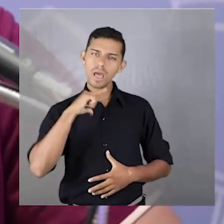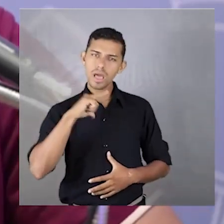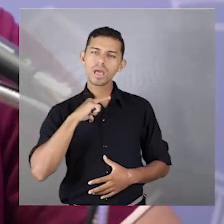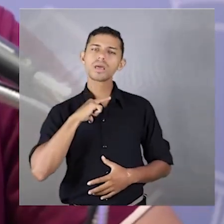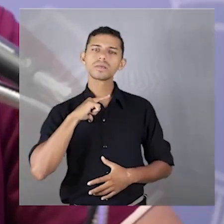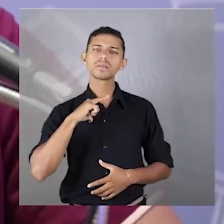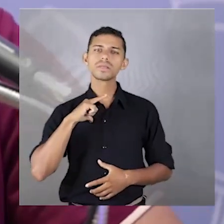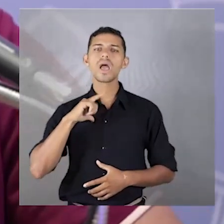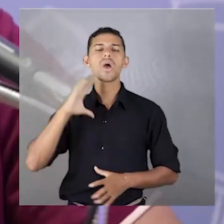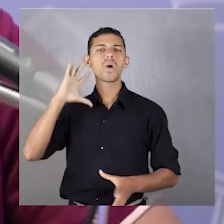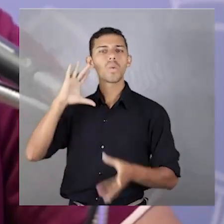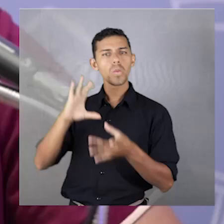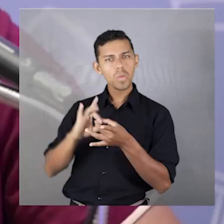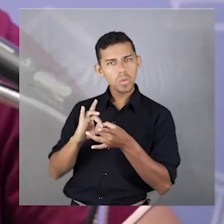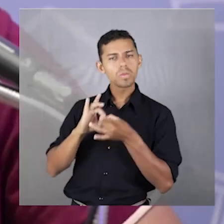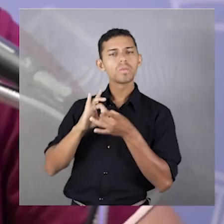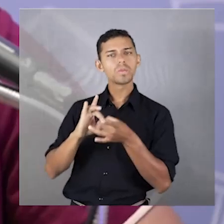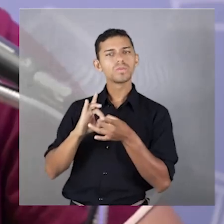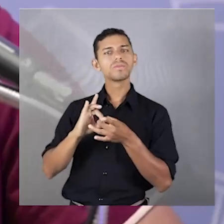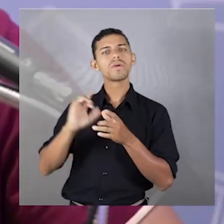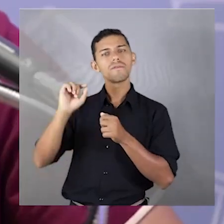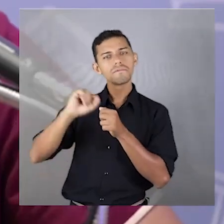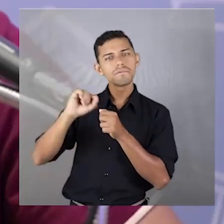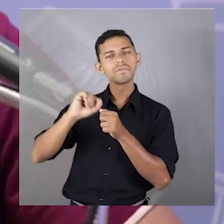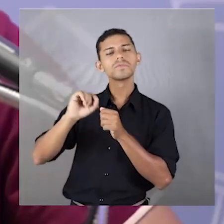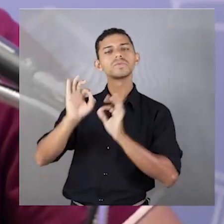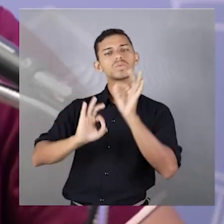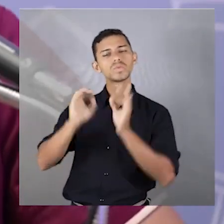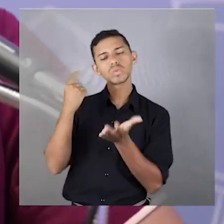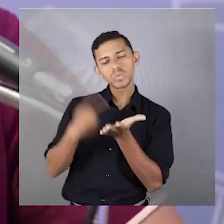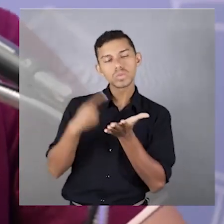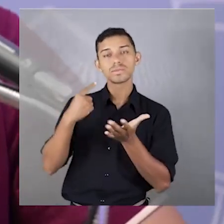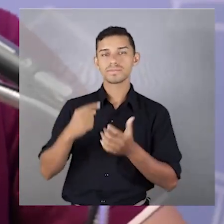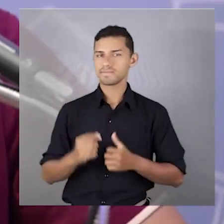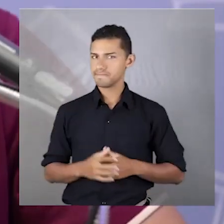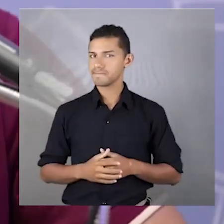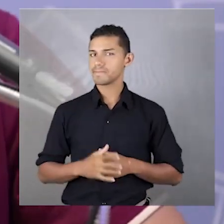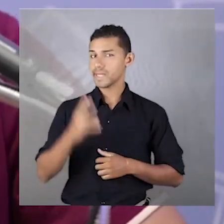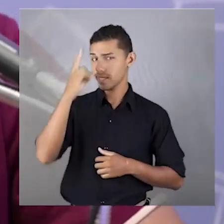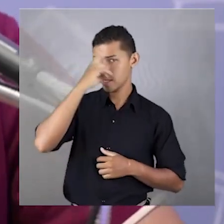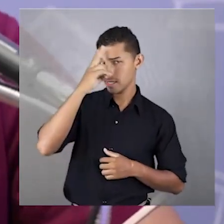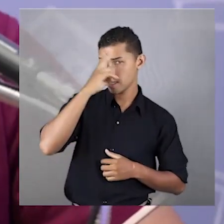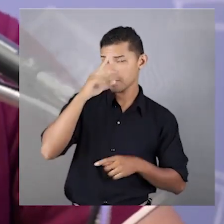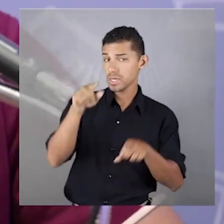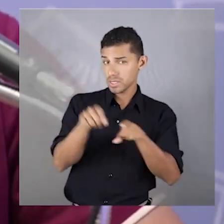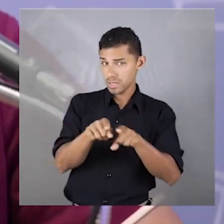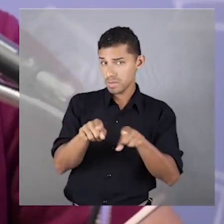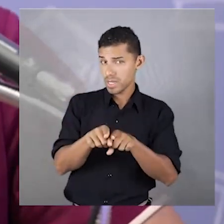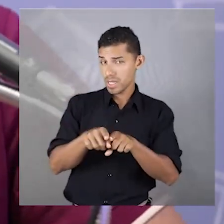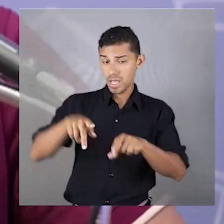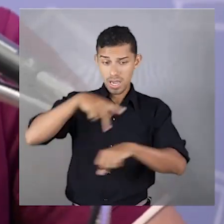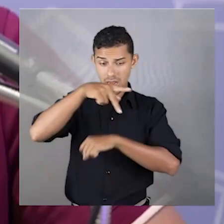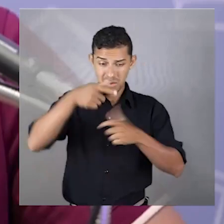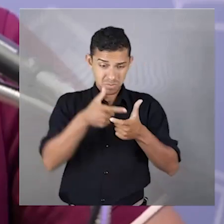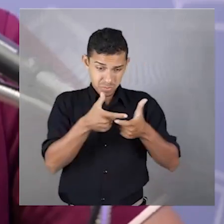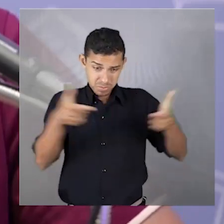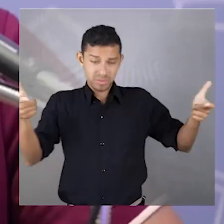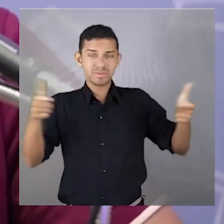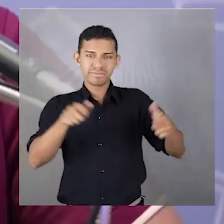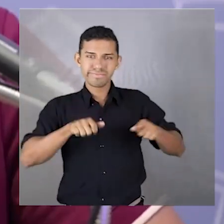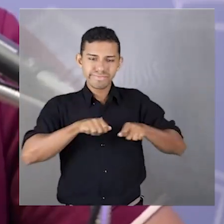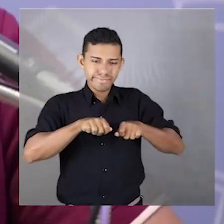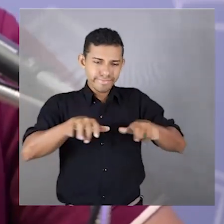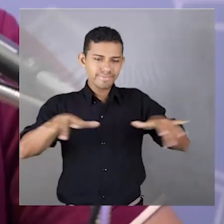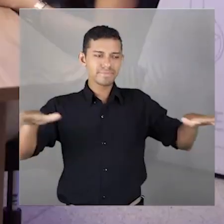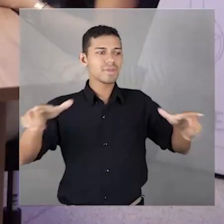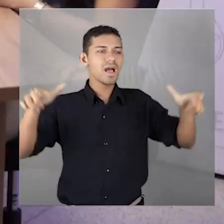esse feeling, né, para poder fazer o seu agendamento. Também vale lembrar que os parques eles são grandes, né? Eles são